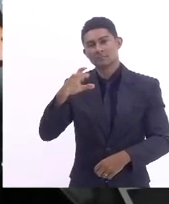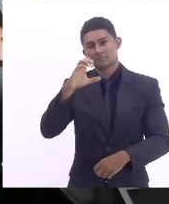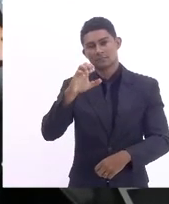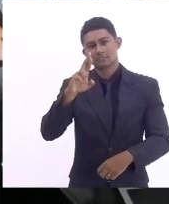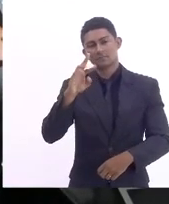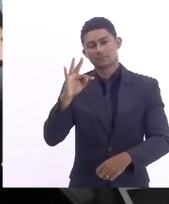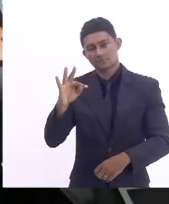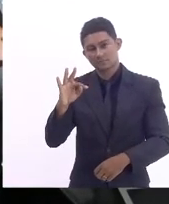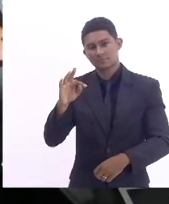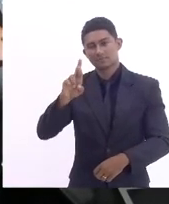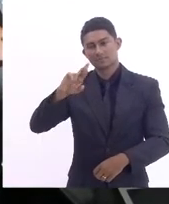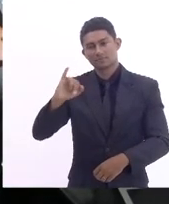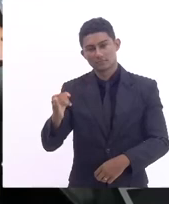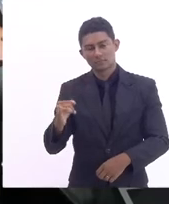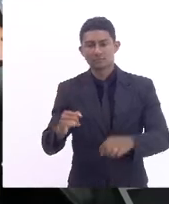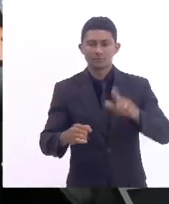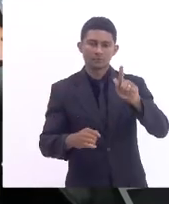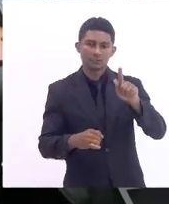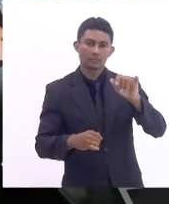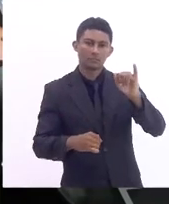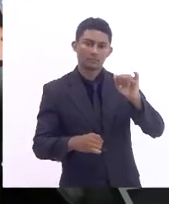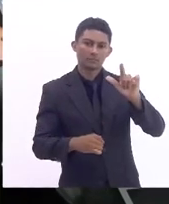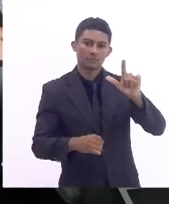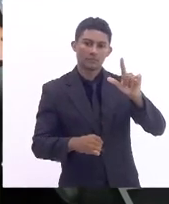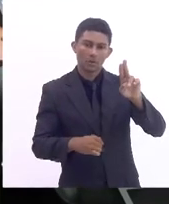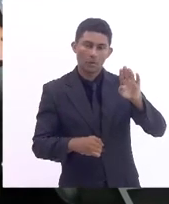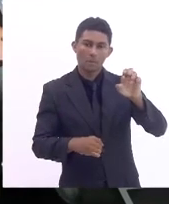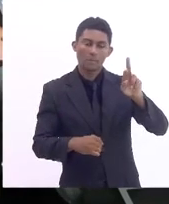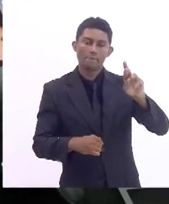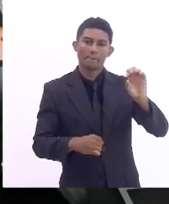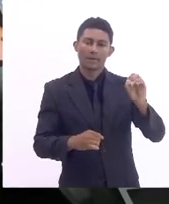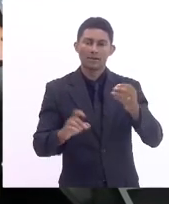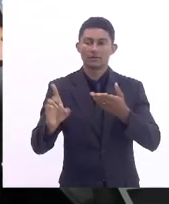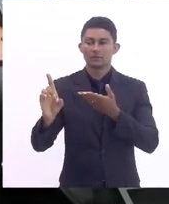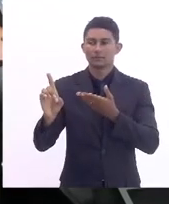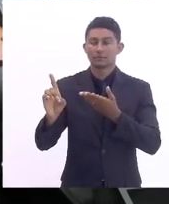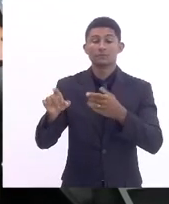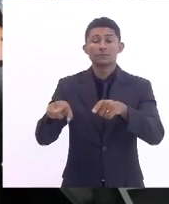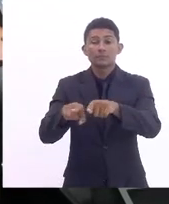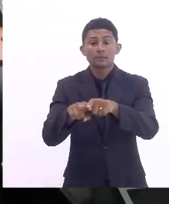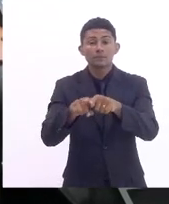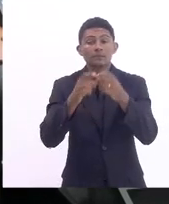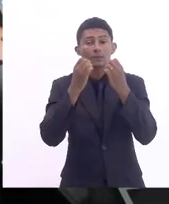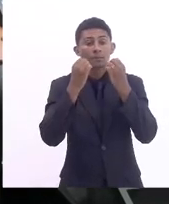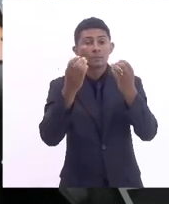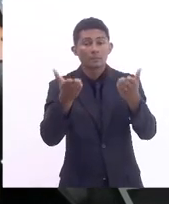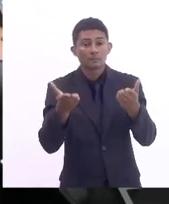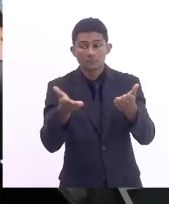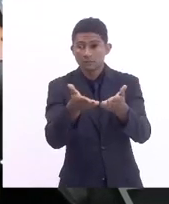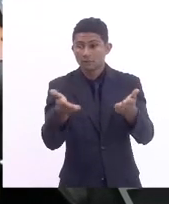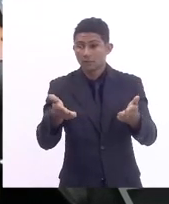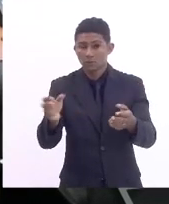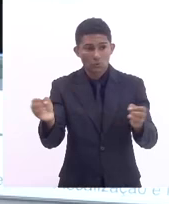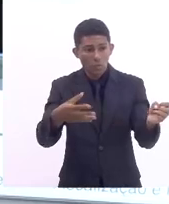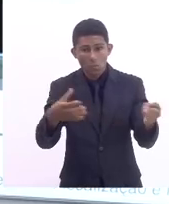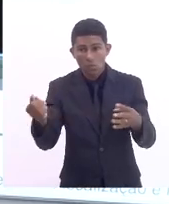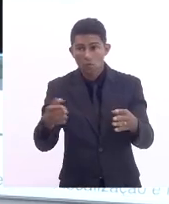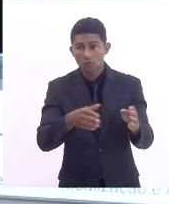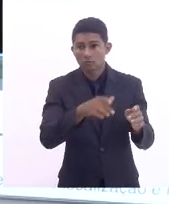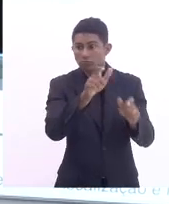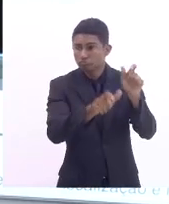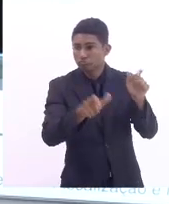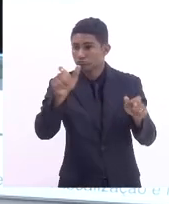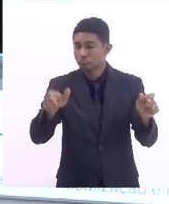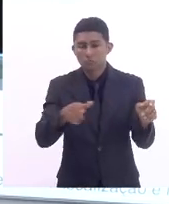Gilberto Palmares duas boas vindas a todos os novos Conselheiros do crp-rj em